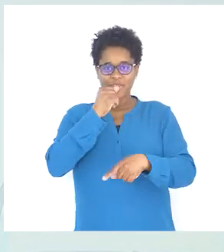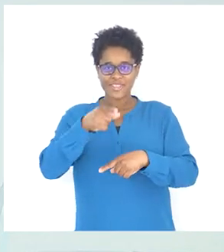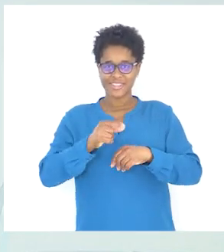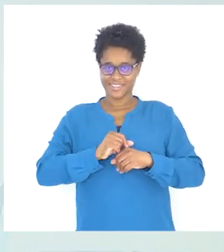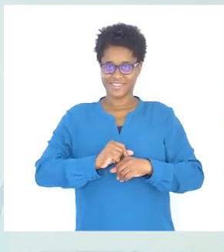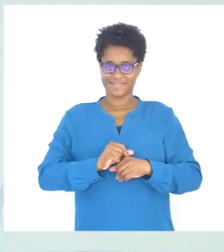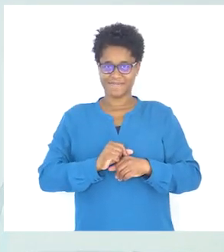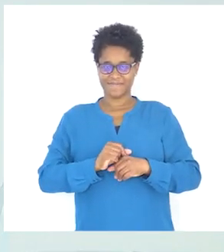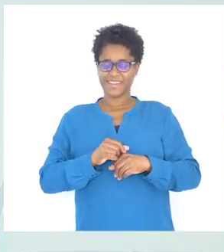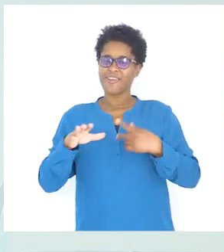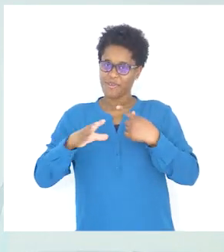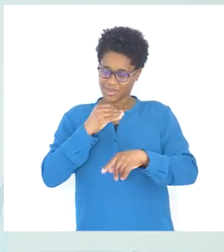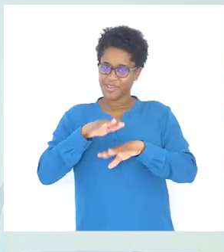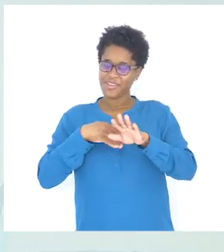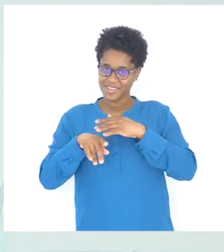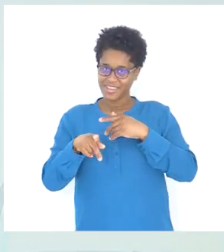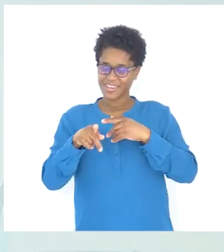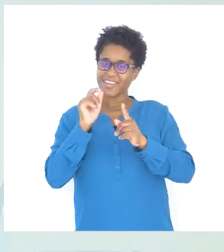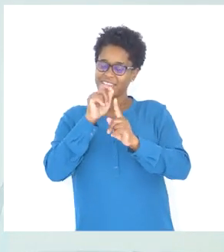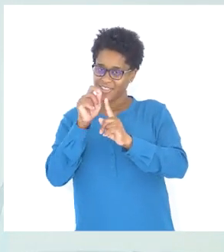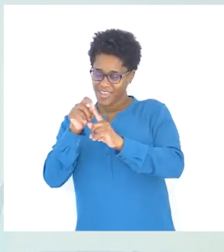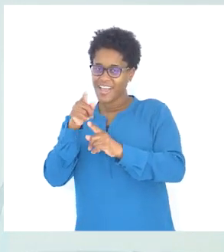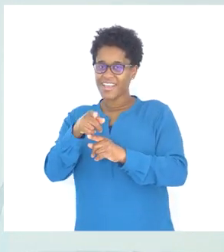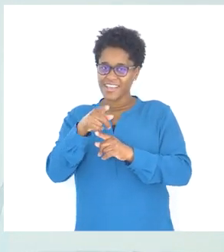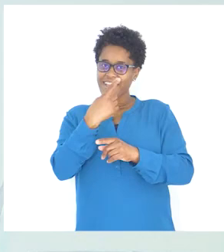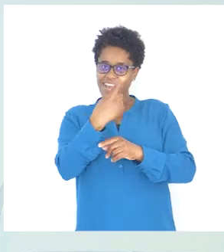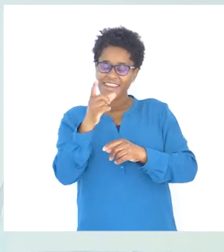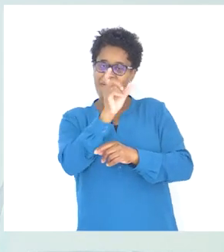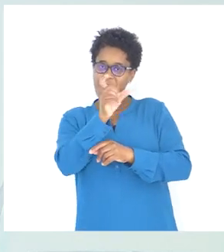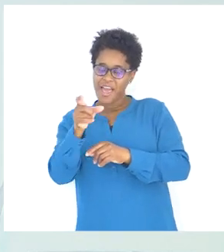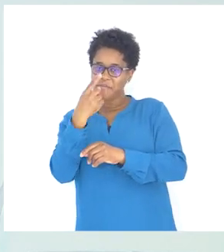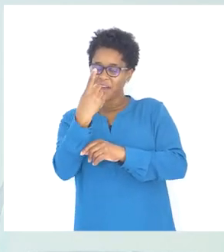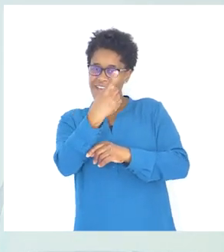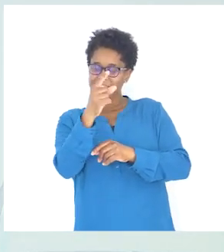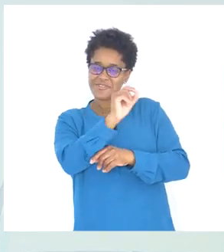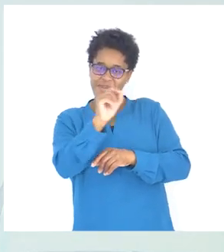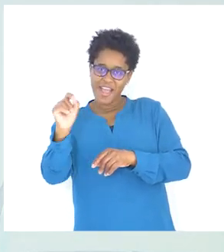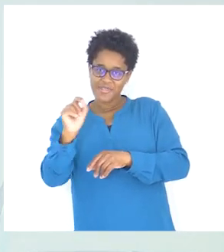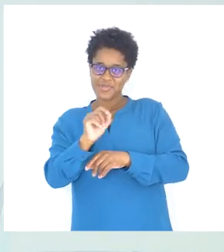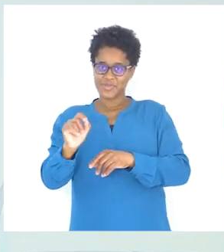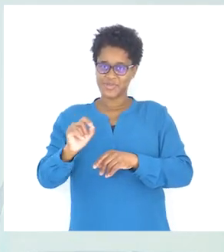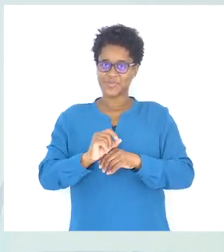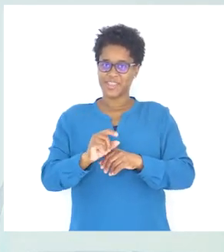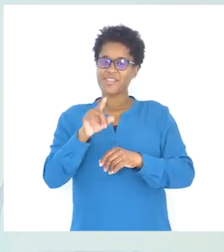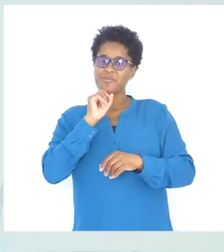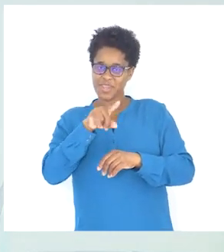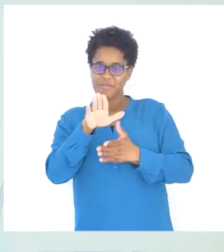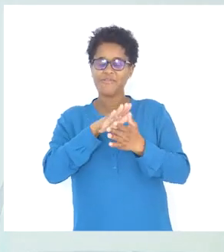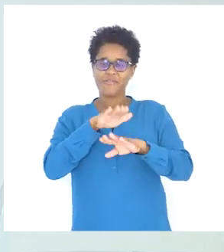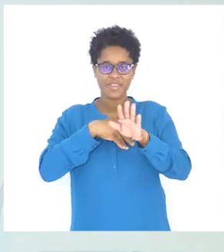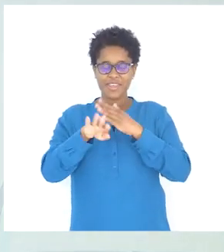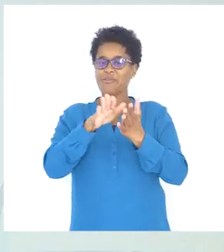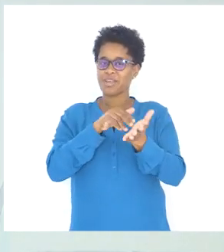Conseguiram identificar cada palavra para cada espaço? Então podemos fazer a correção? Isso